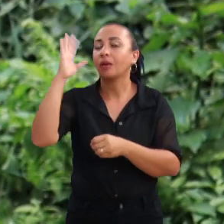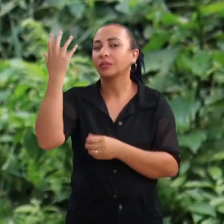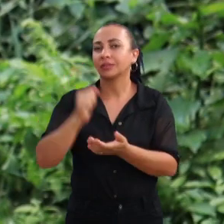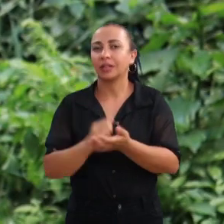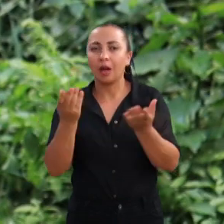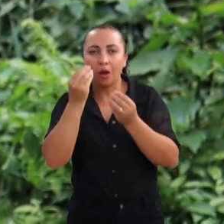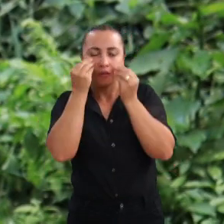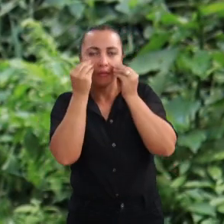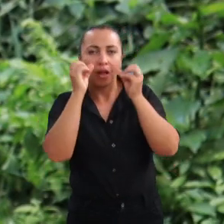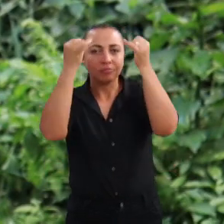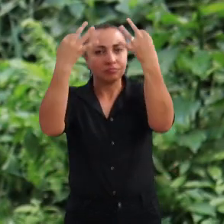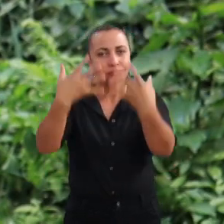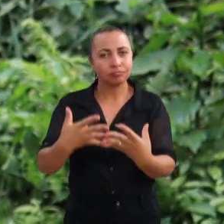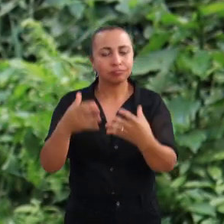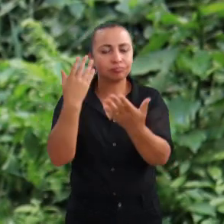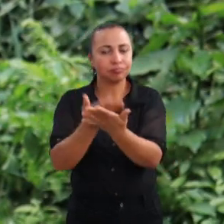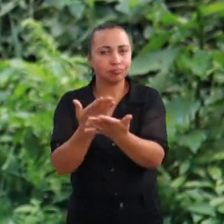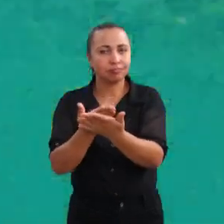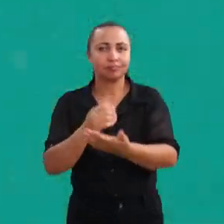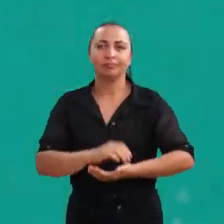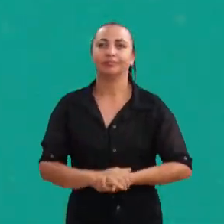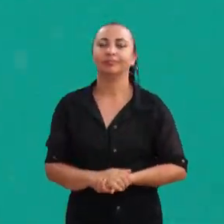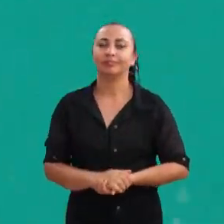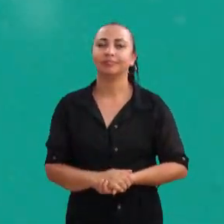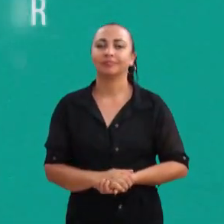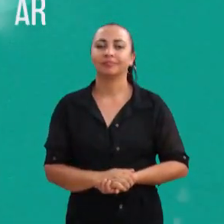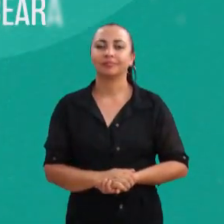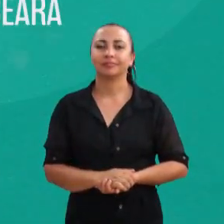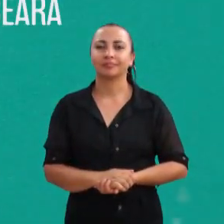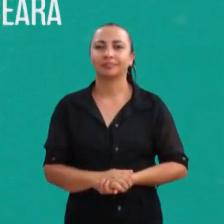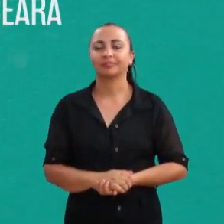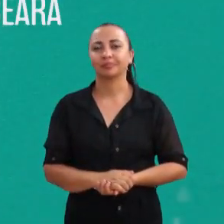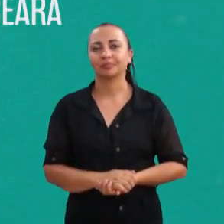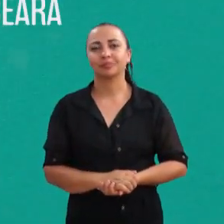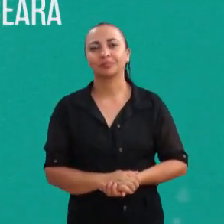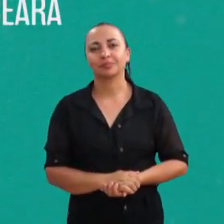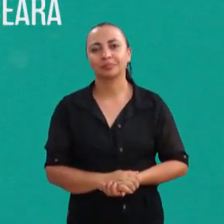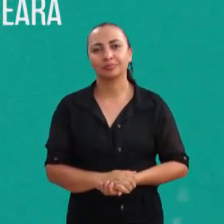gente confere agora os detalhes desse estudo.